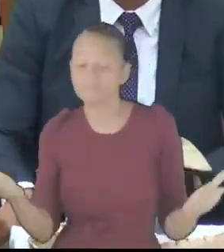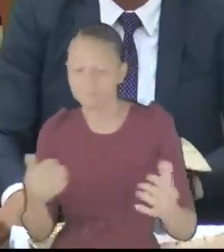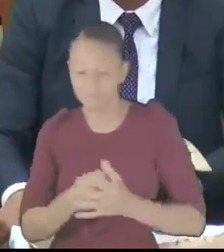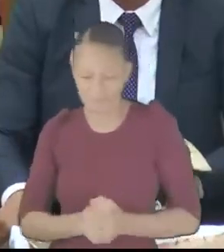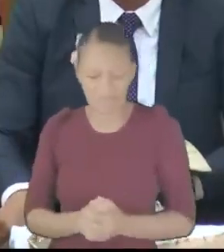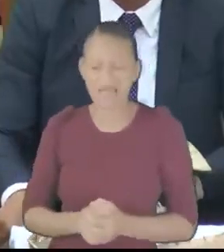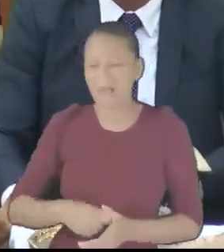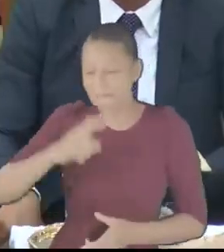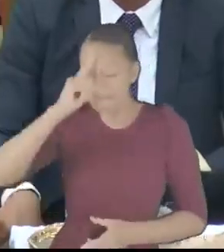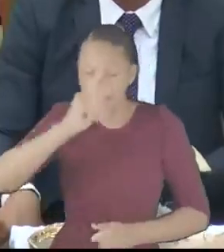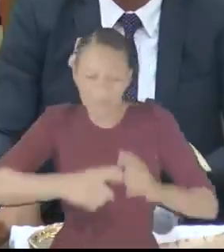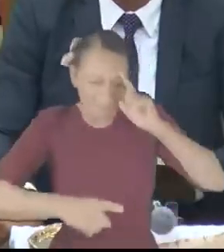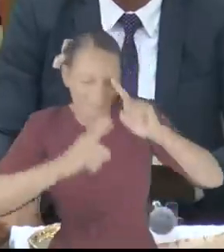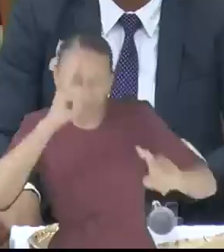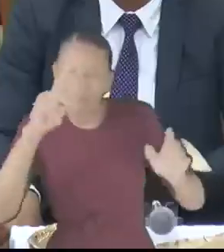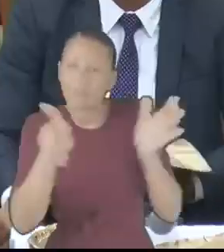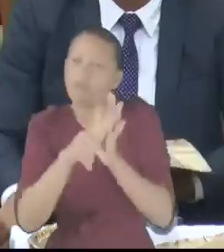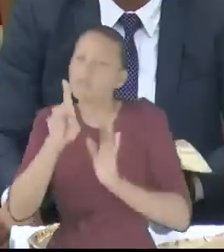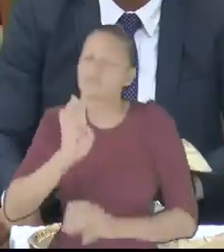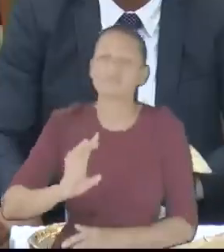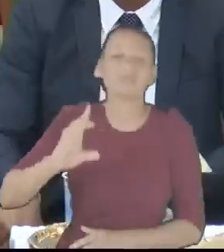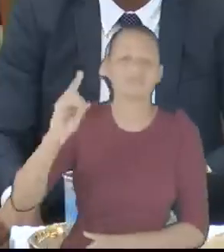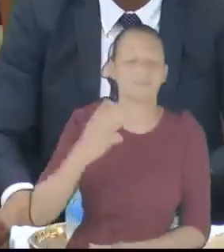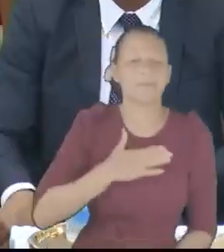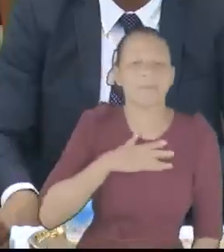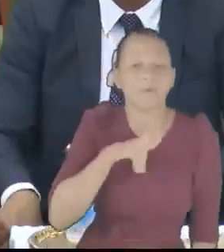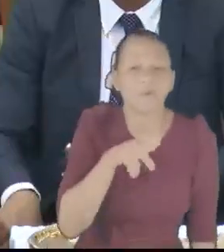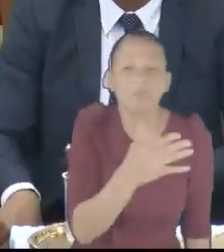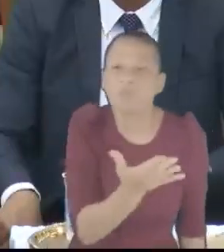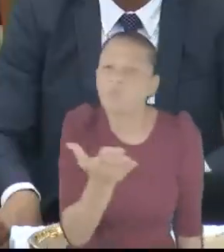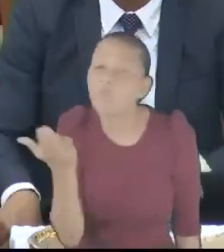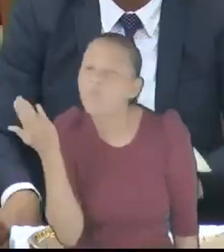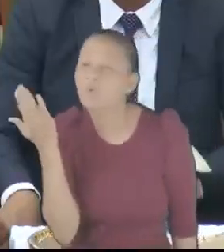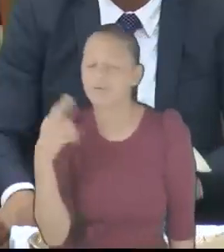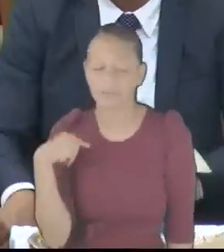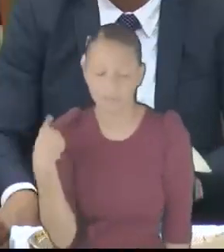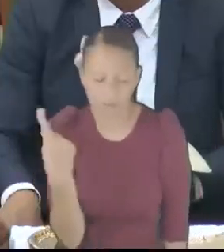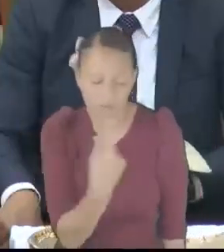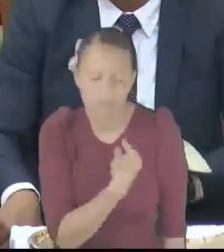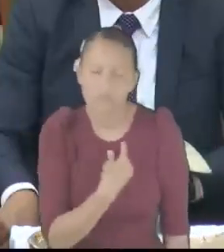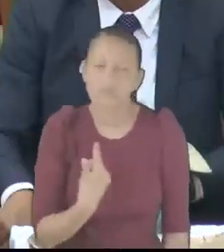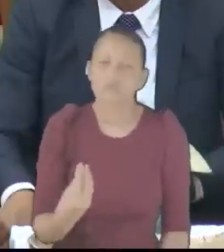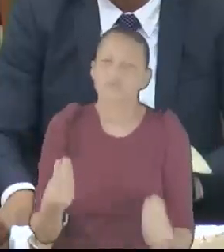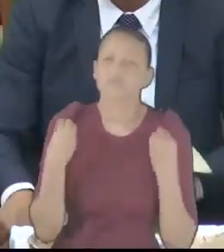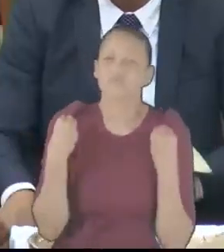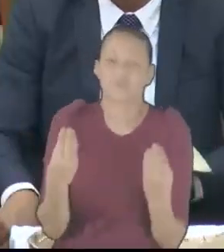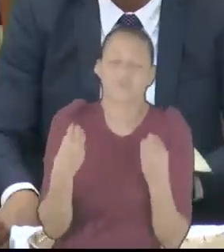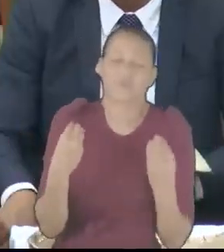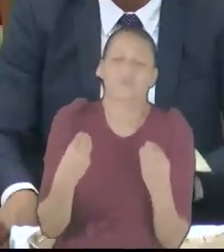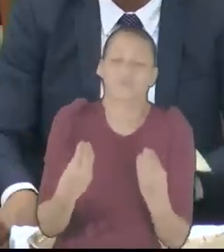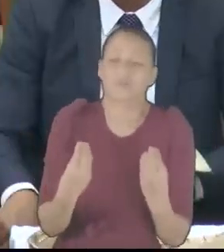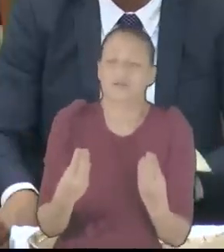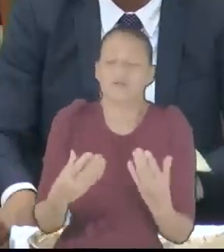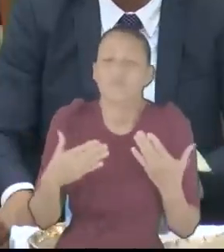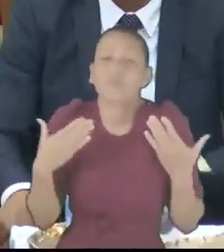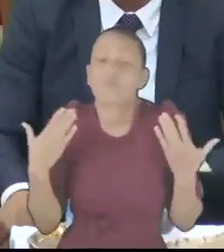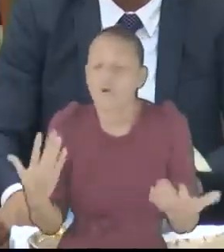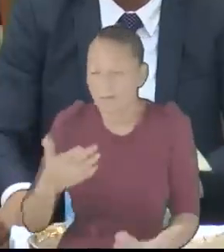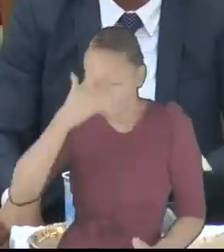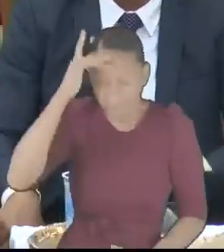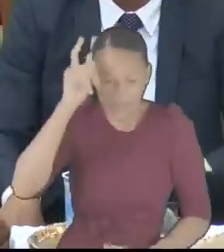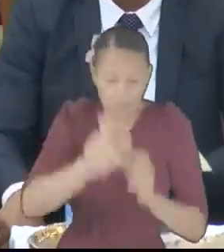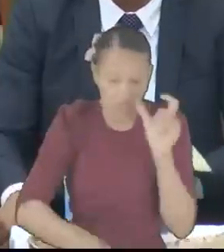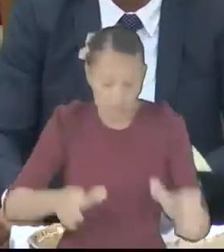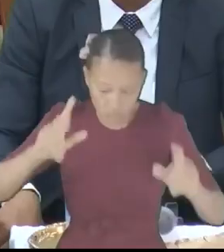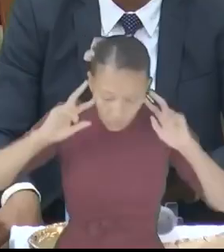As ordenanças de Deus. Meu irmão, quem é de nós que não quebrou? Qual foi o ser